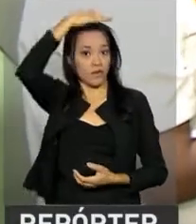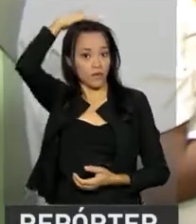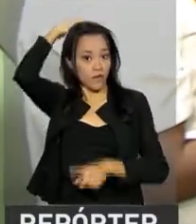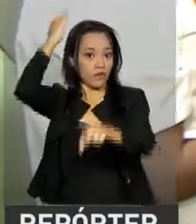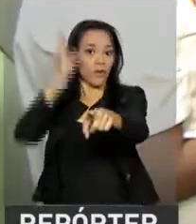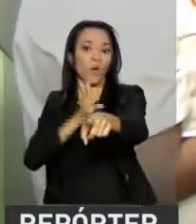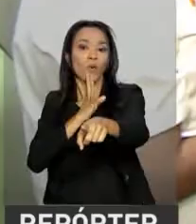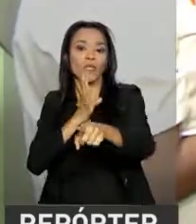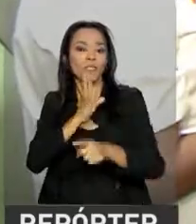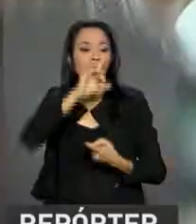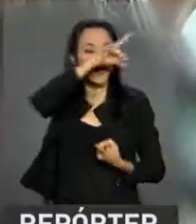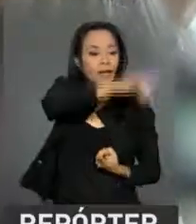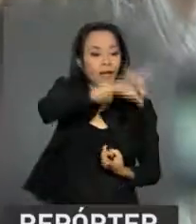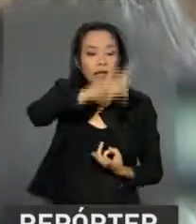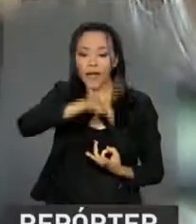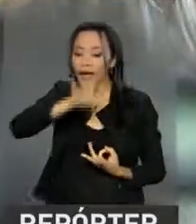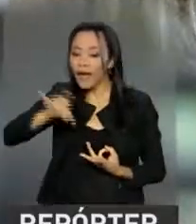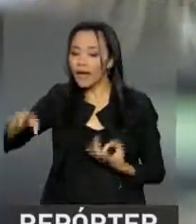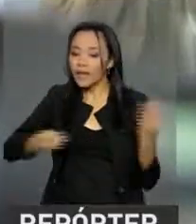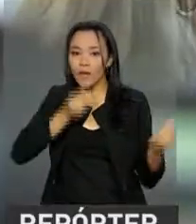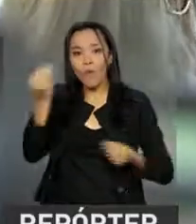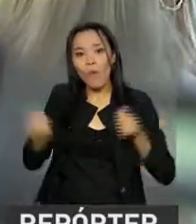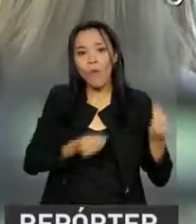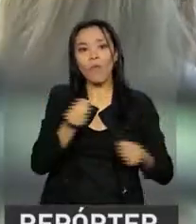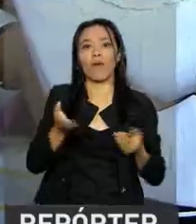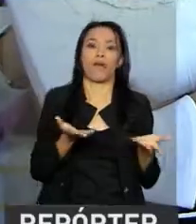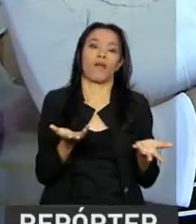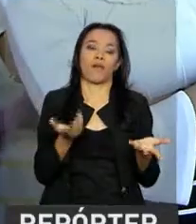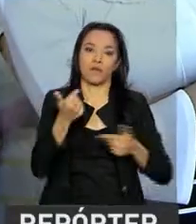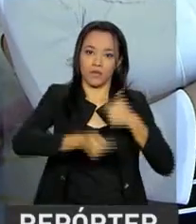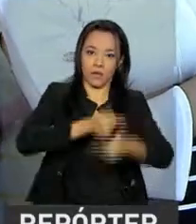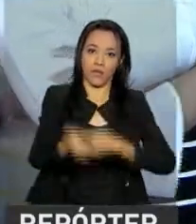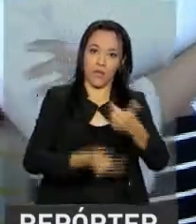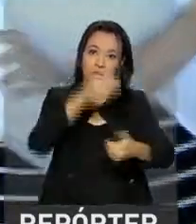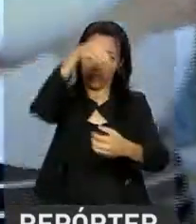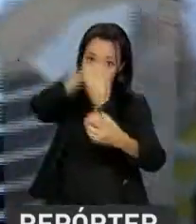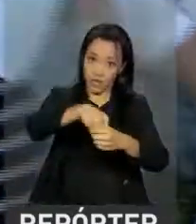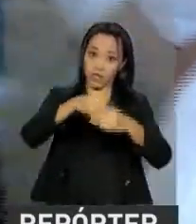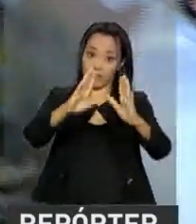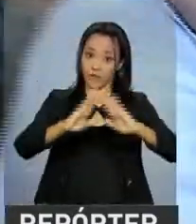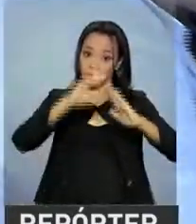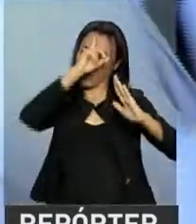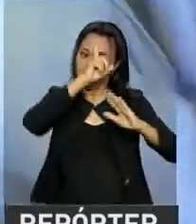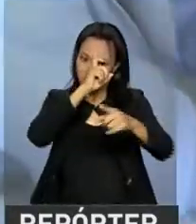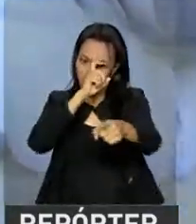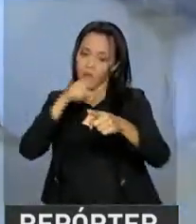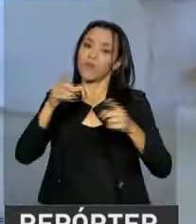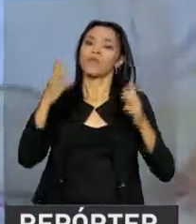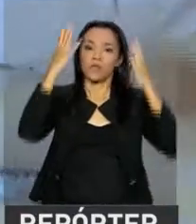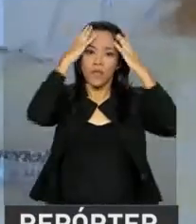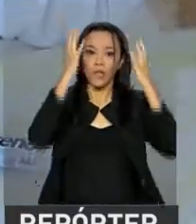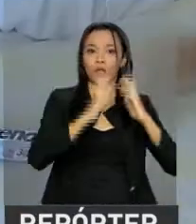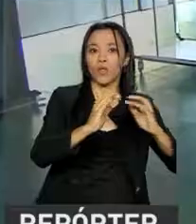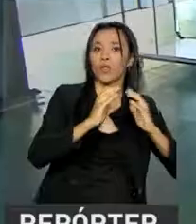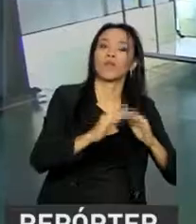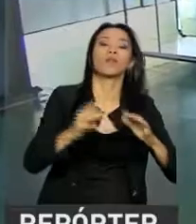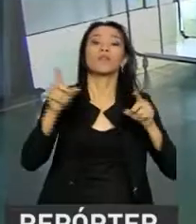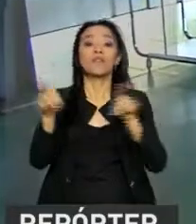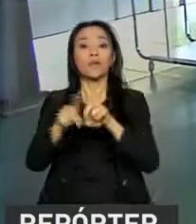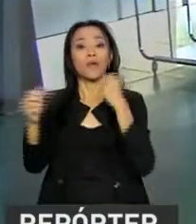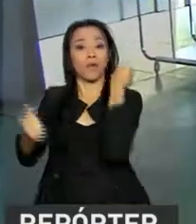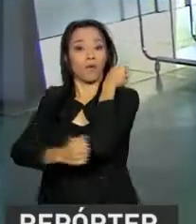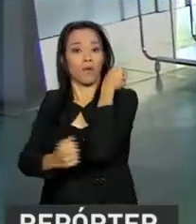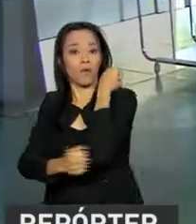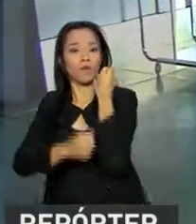do atendimento às crianças na rede sarah em brasília as unidades prestam serviços de neurologia ortopedia especialidade